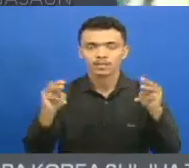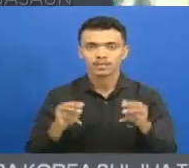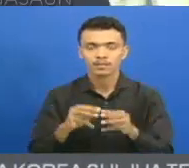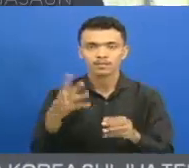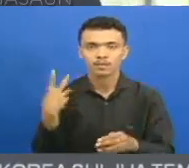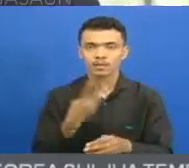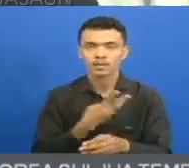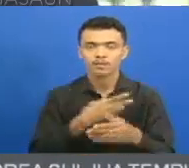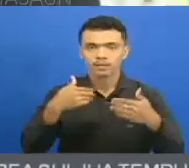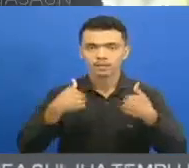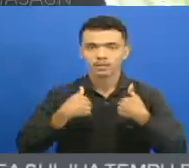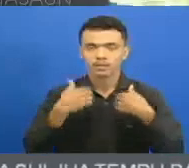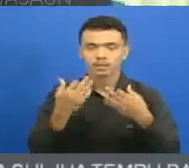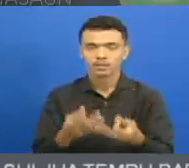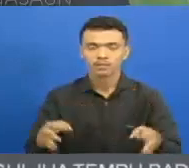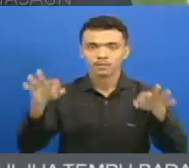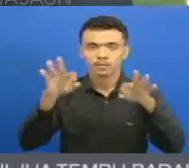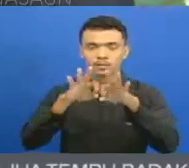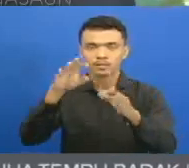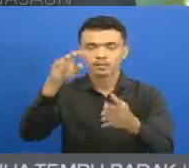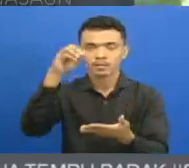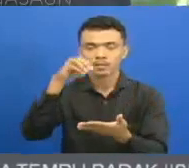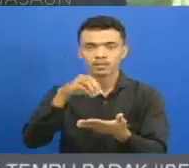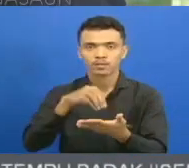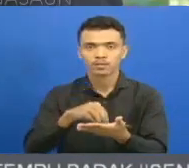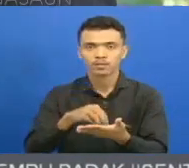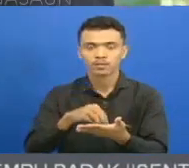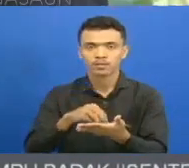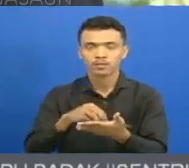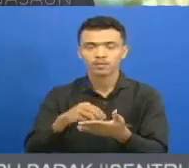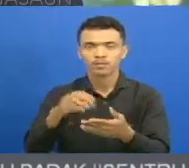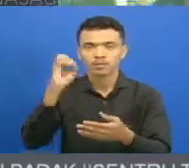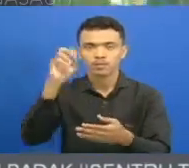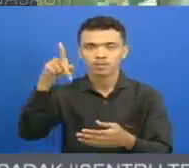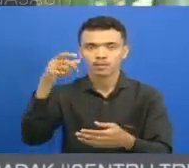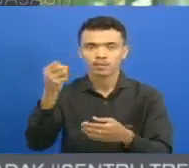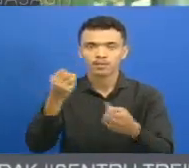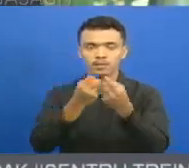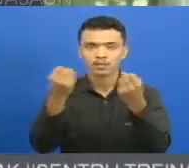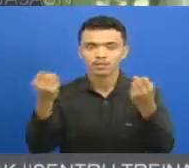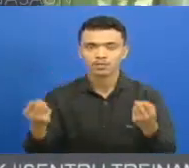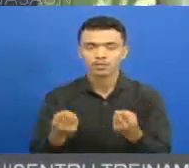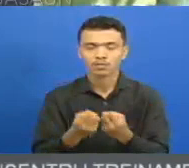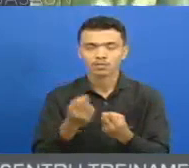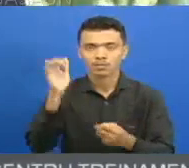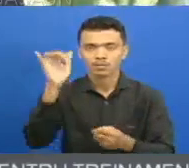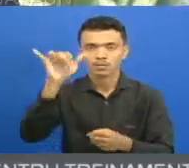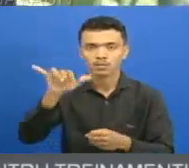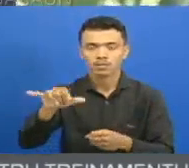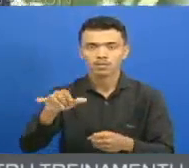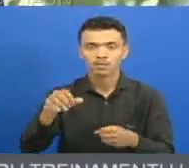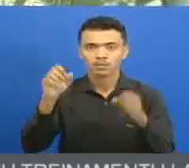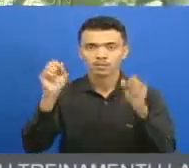minha nossa prioridade, a total do CDOPS, Bahia, sumo-se na BEMA, pelo